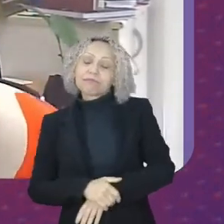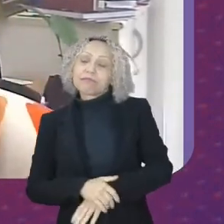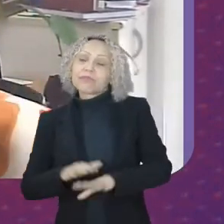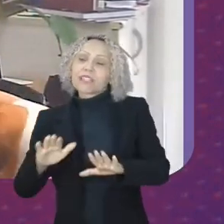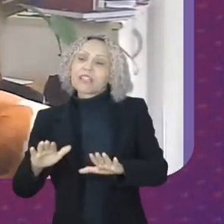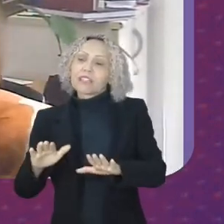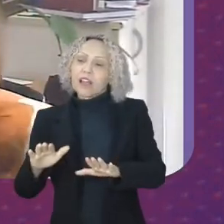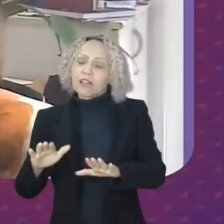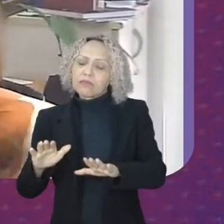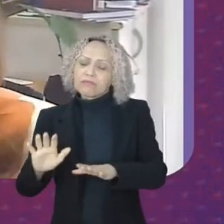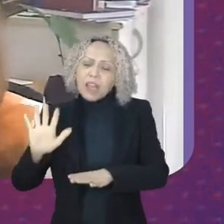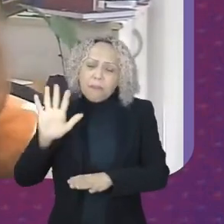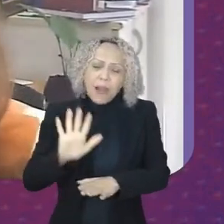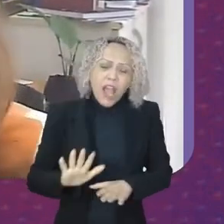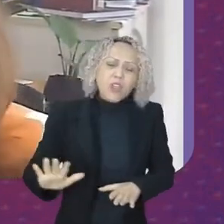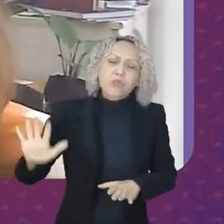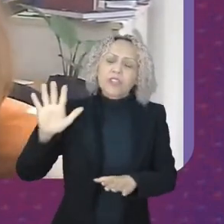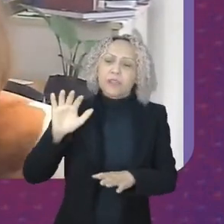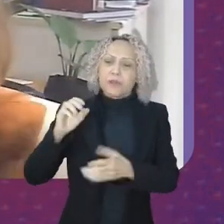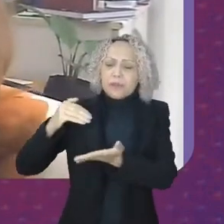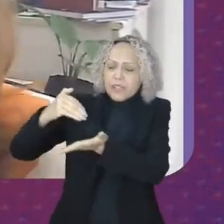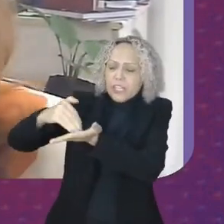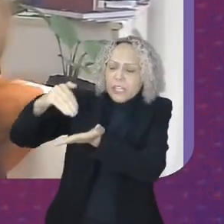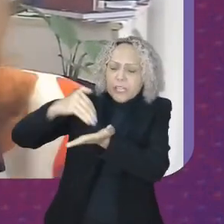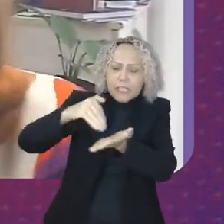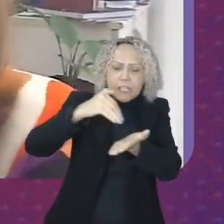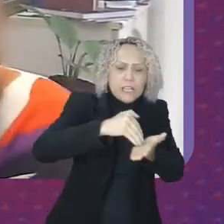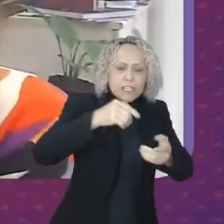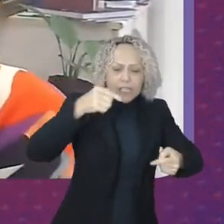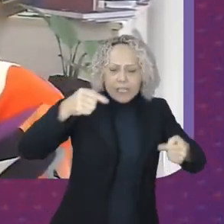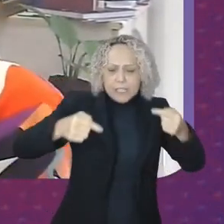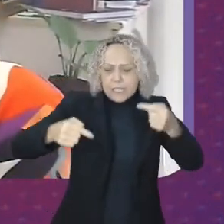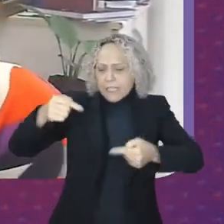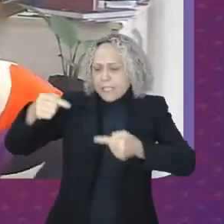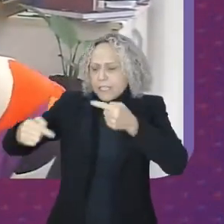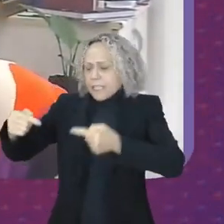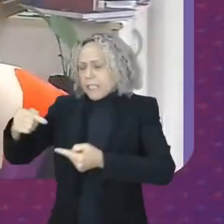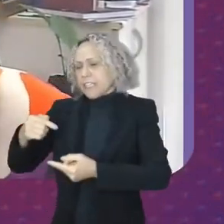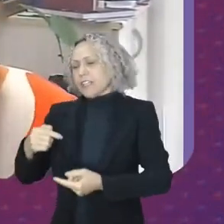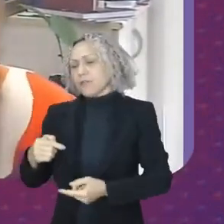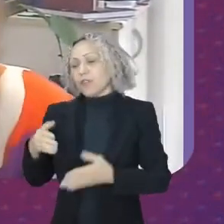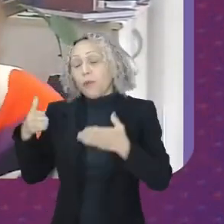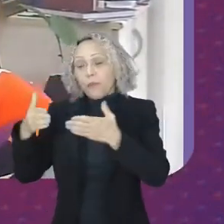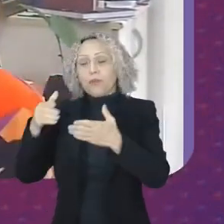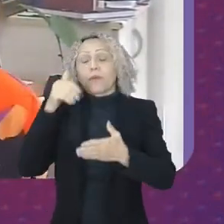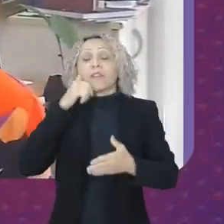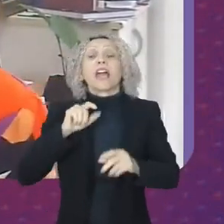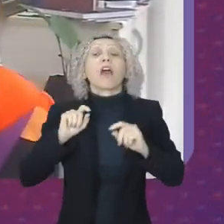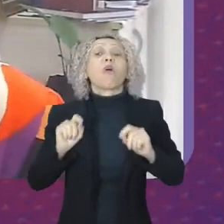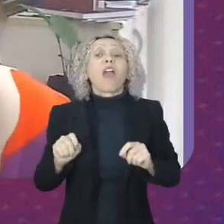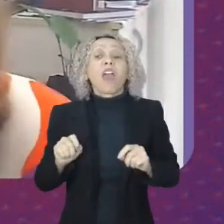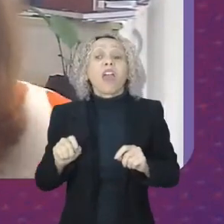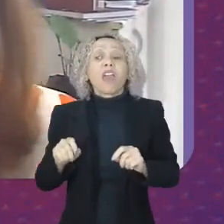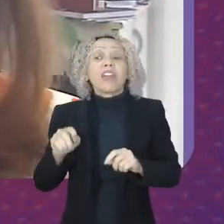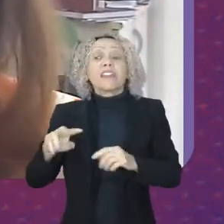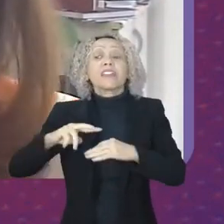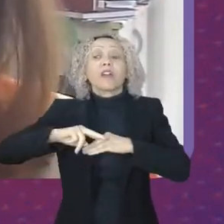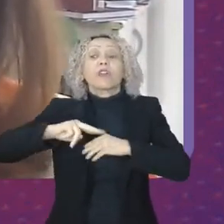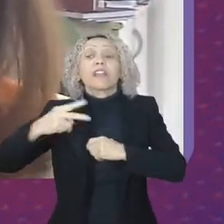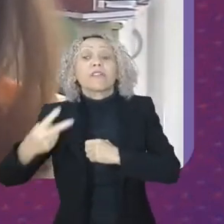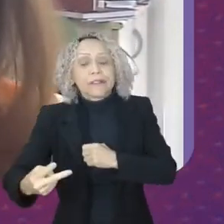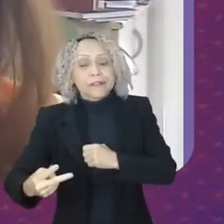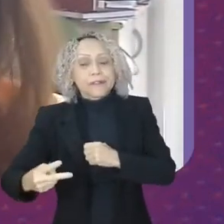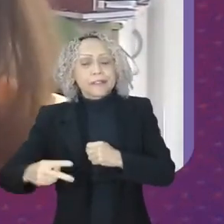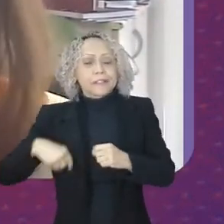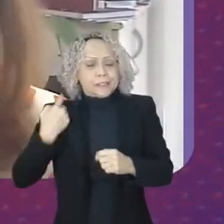na sua maioria Secretaria de Política para as Mulheres. Isso é fruto e resistência, é fruto do nosso governo e resistência a